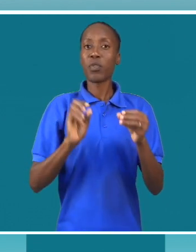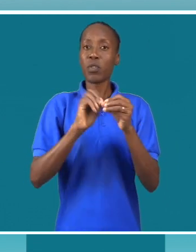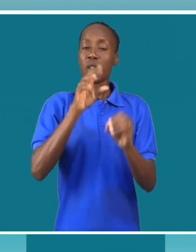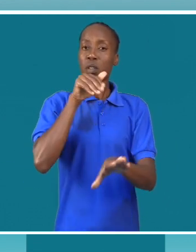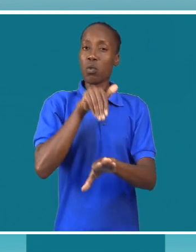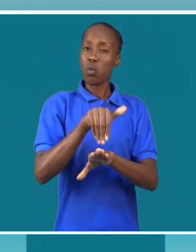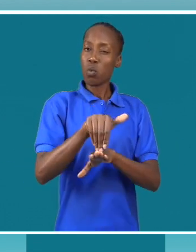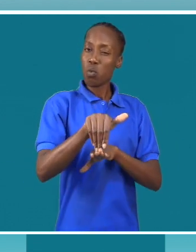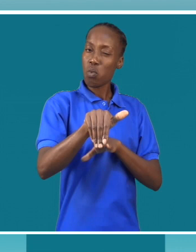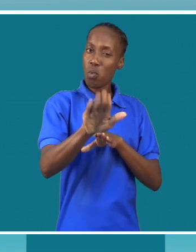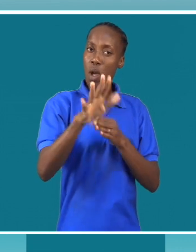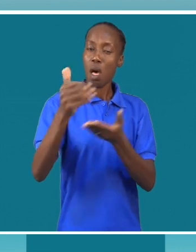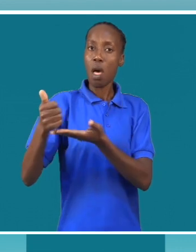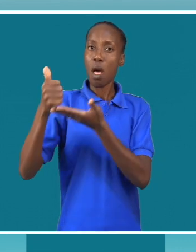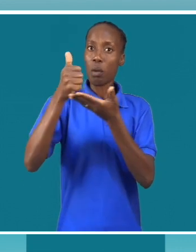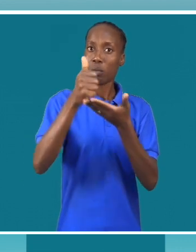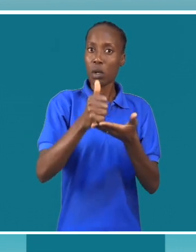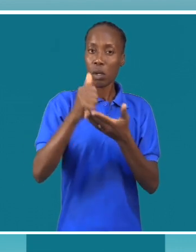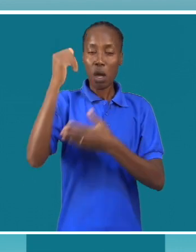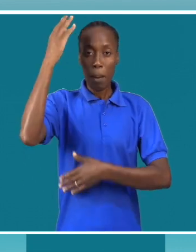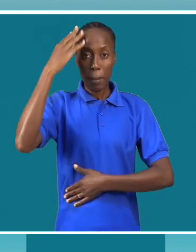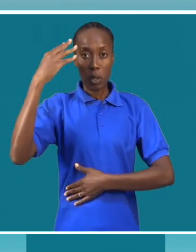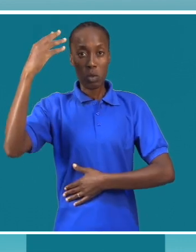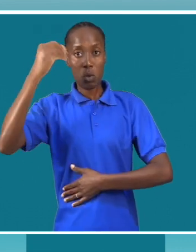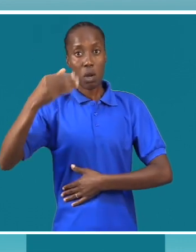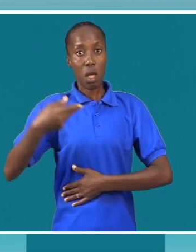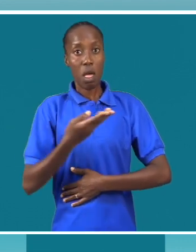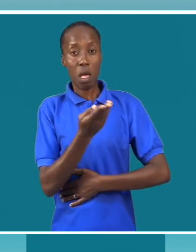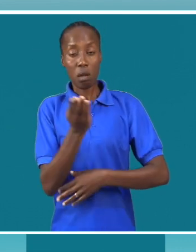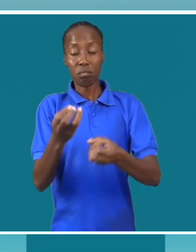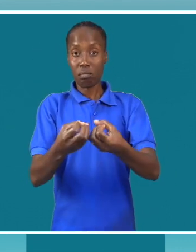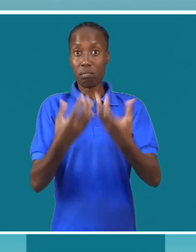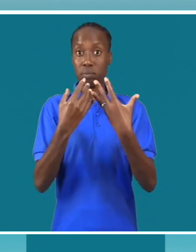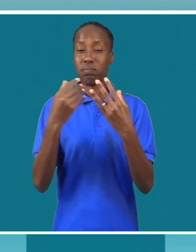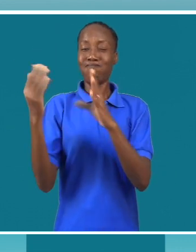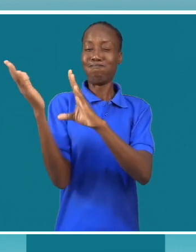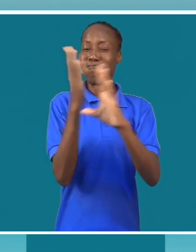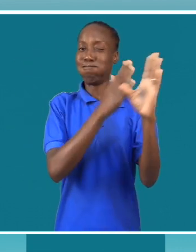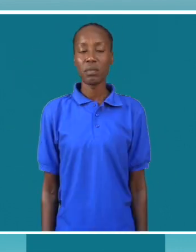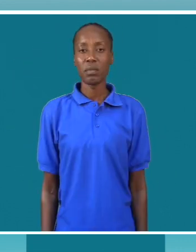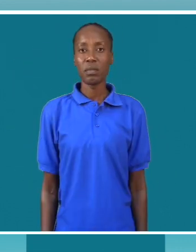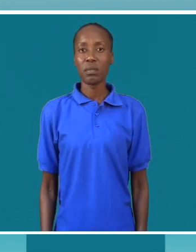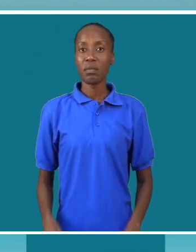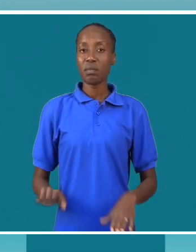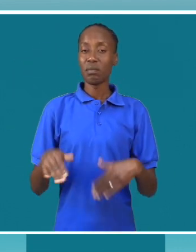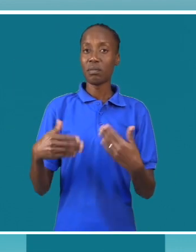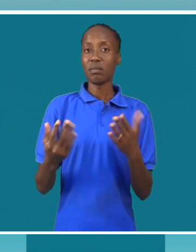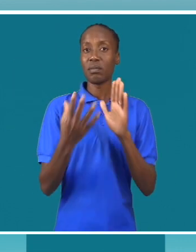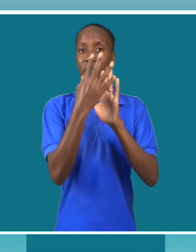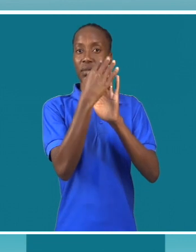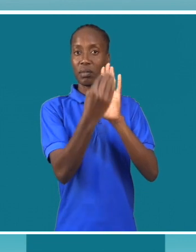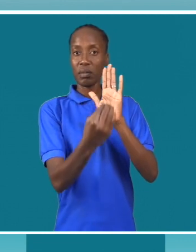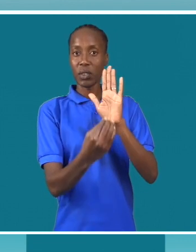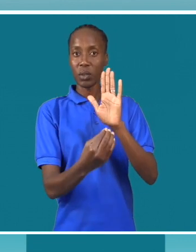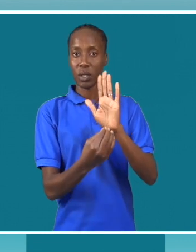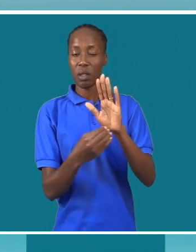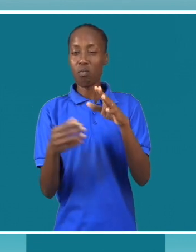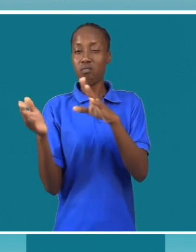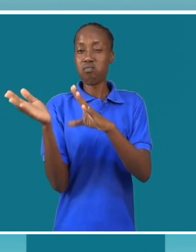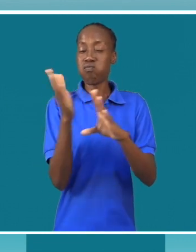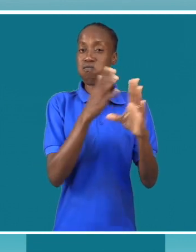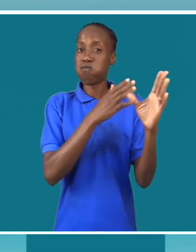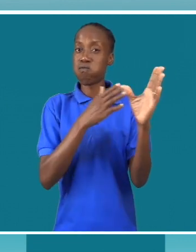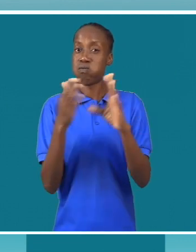a prestar apoio psicológico às vítimas do Ciclone e Idai. Temos que também o impacto do Ciclone